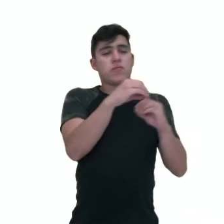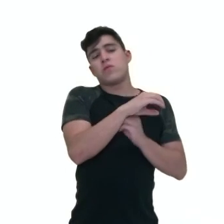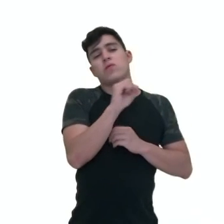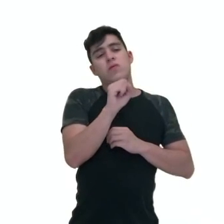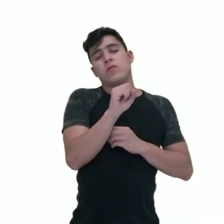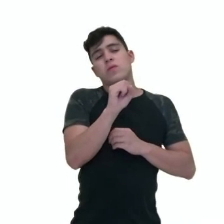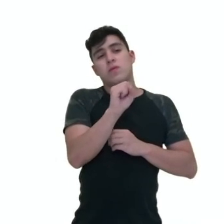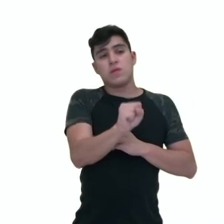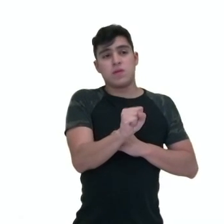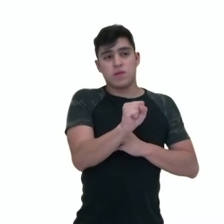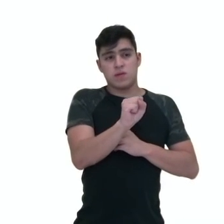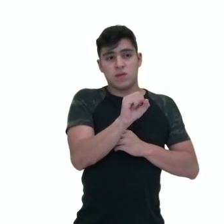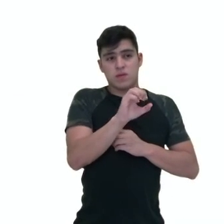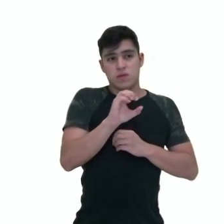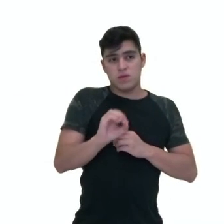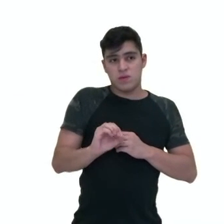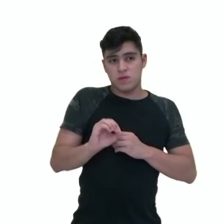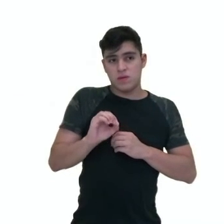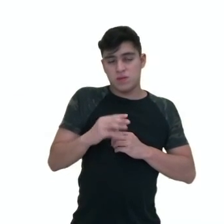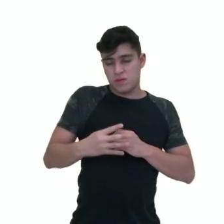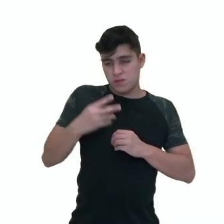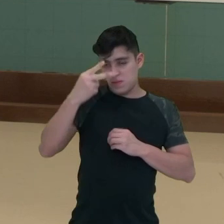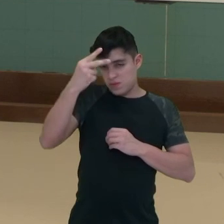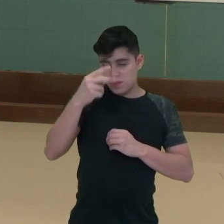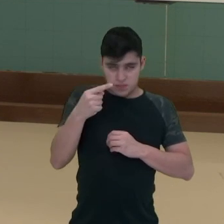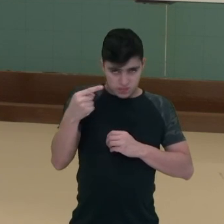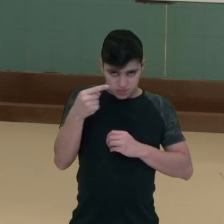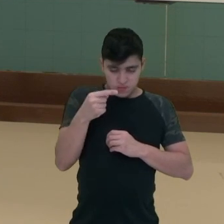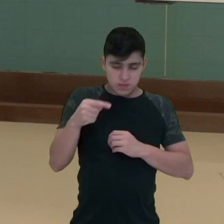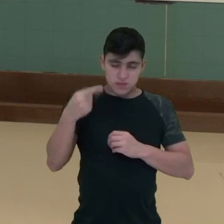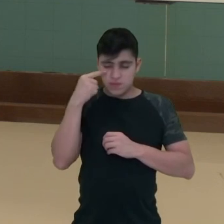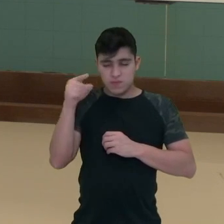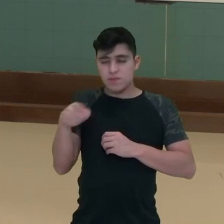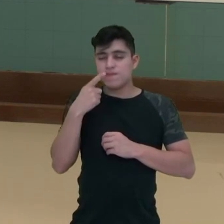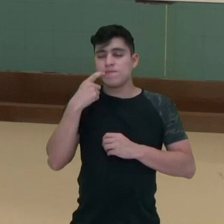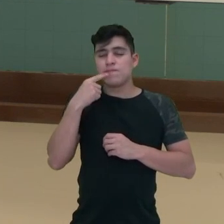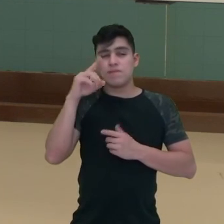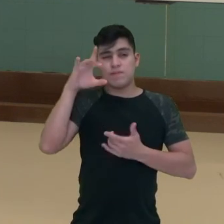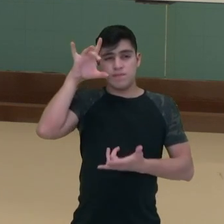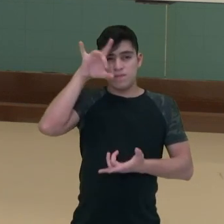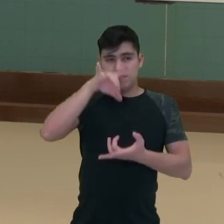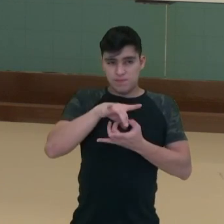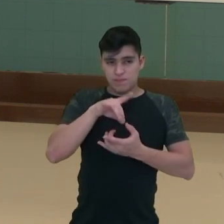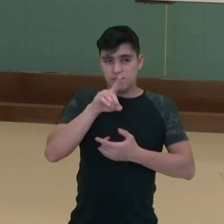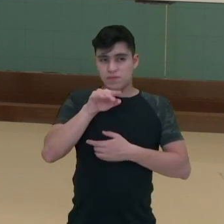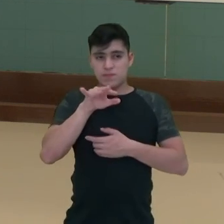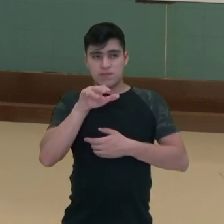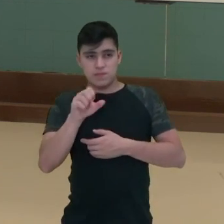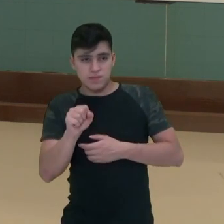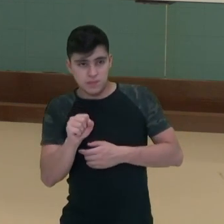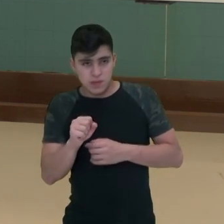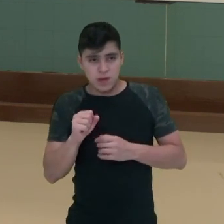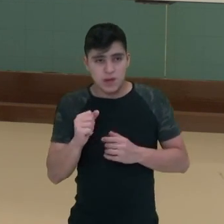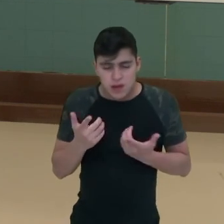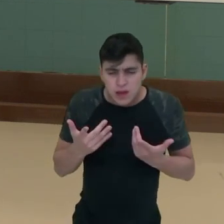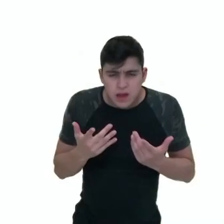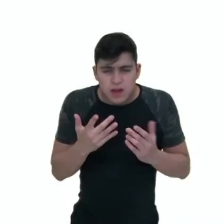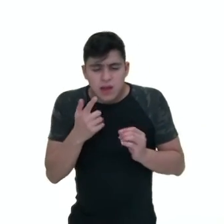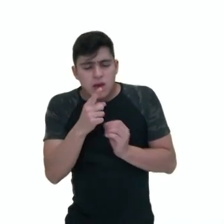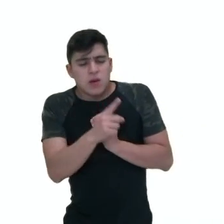As setas vermelhas são as que estão indicando as ligações dativas. O átomo de